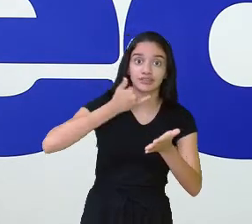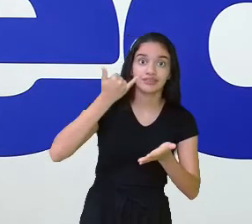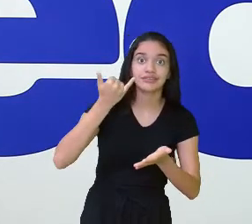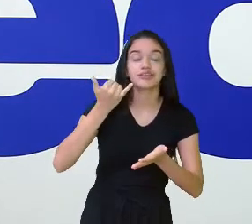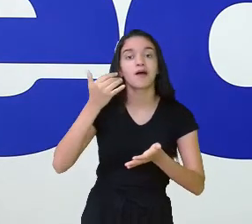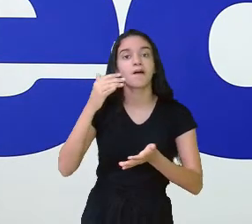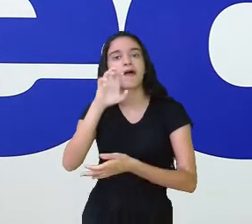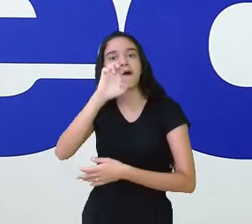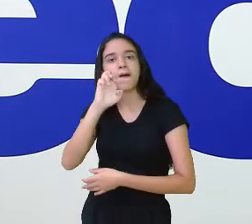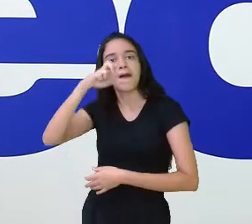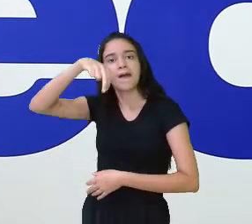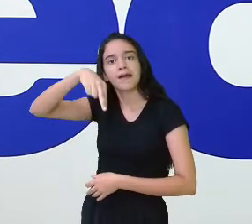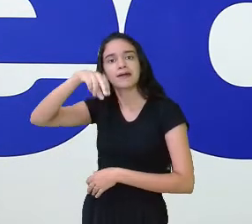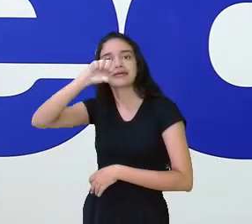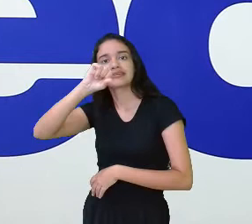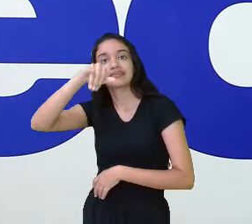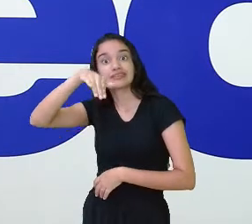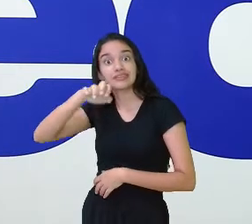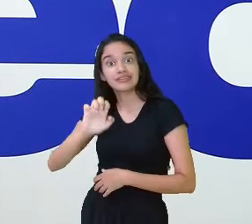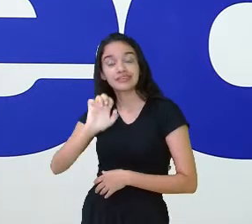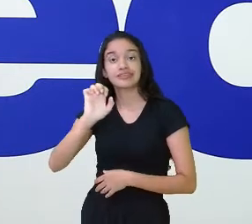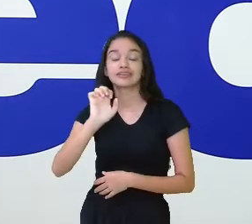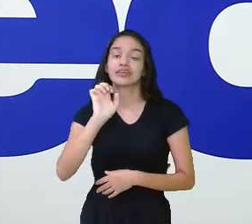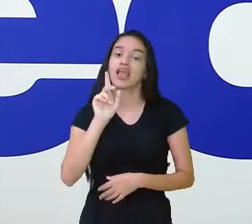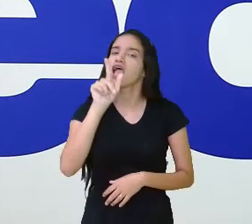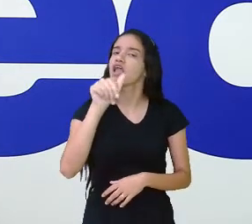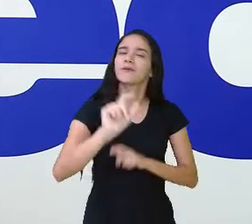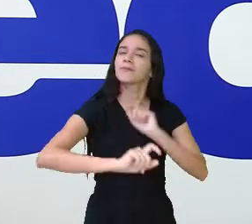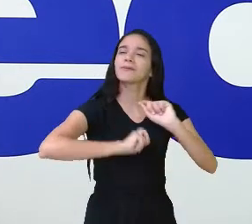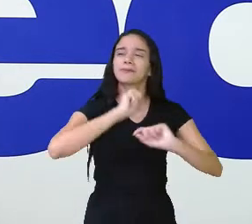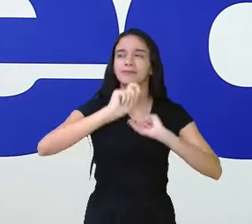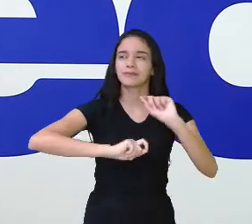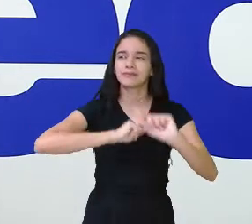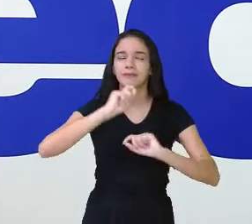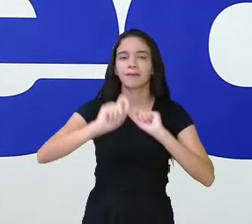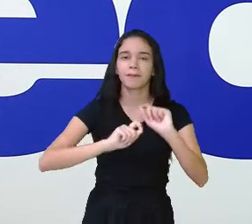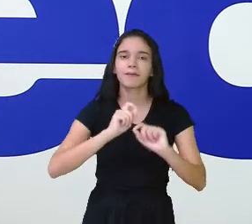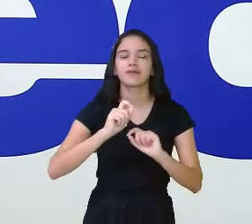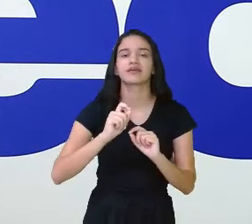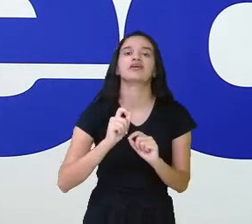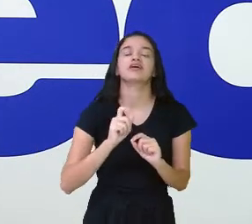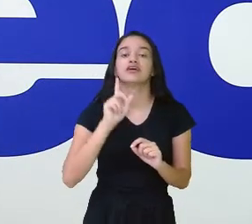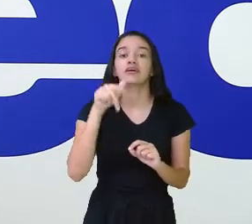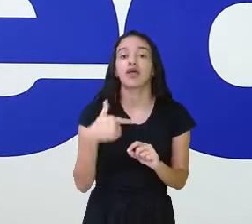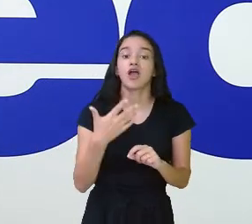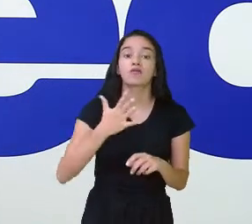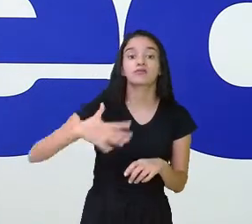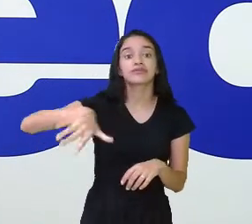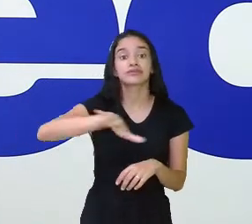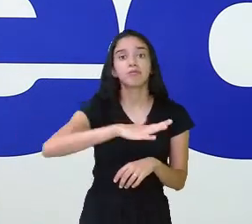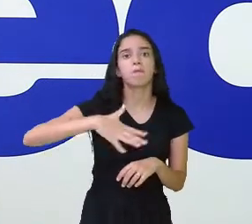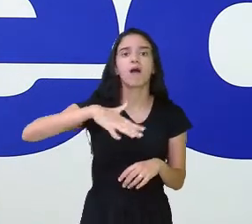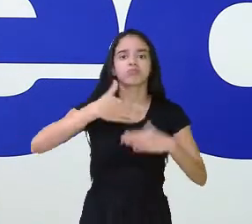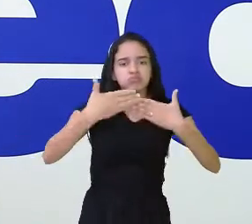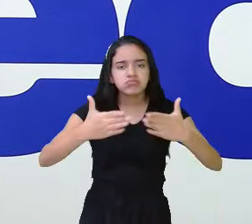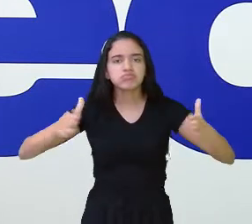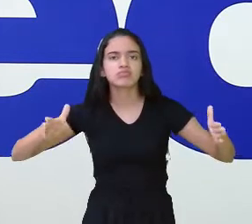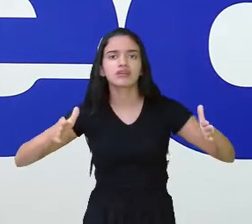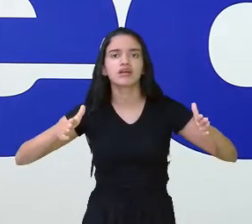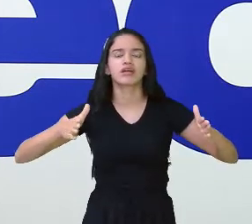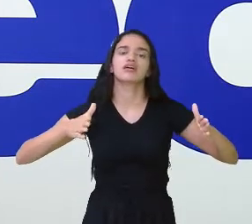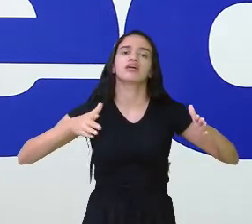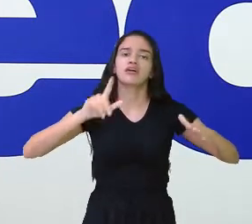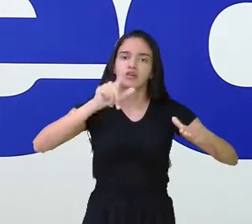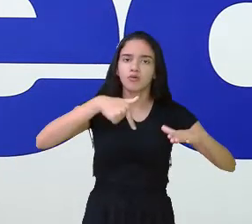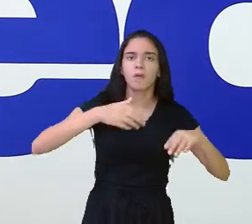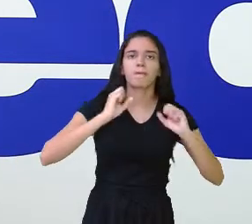o Ensine. O Ensine, ele é um espaço aberto, tá? Para que